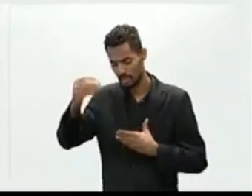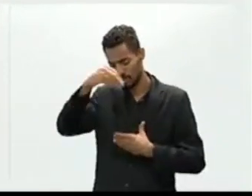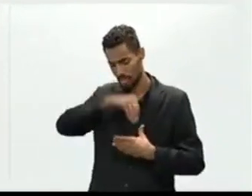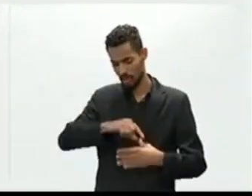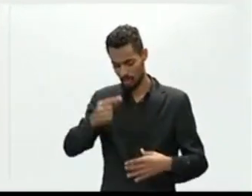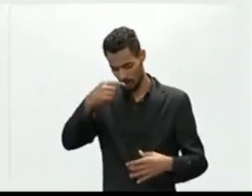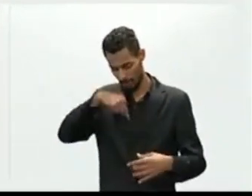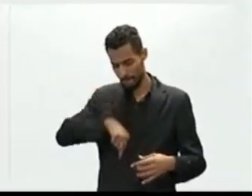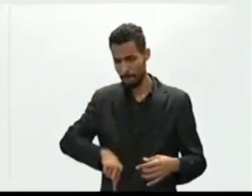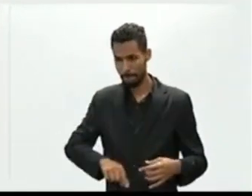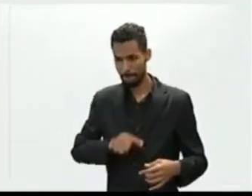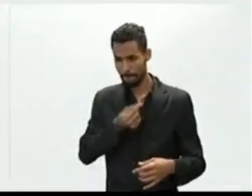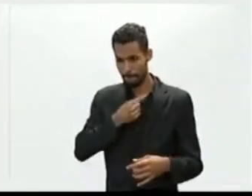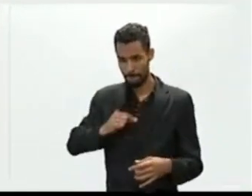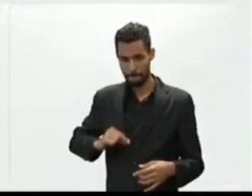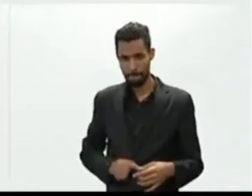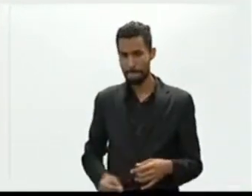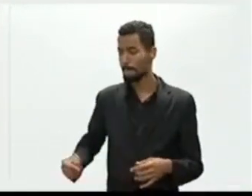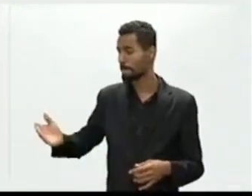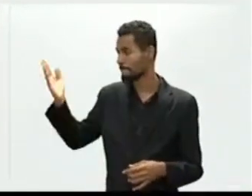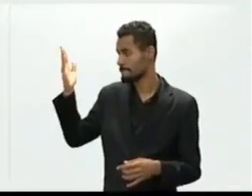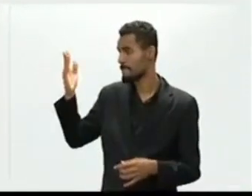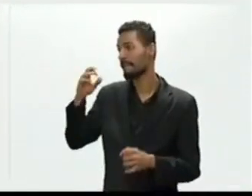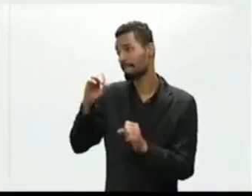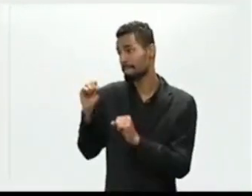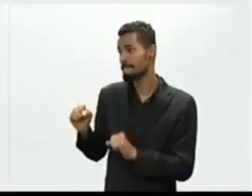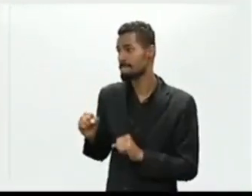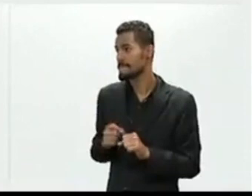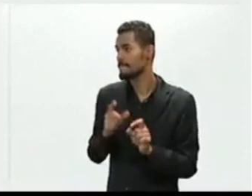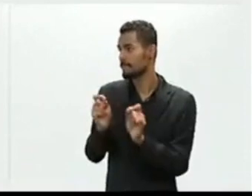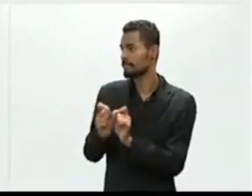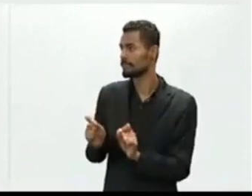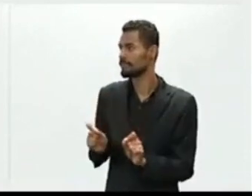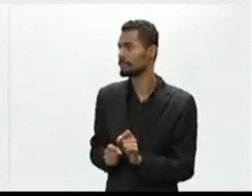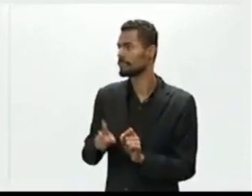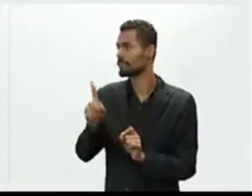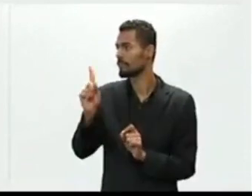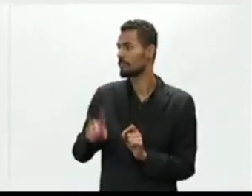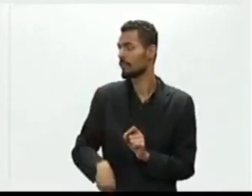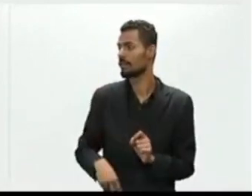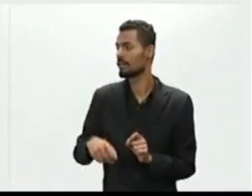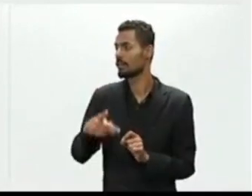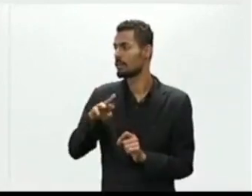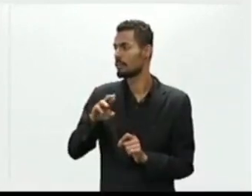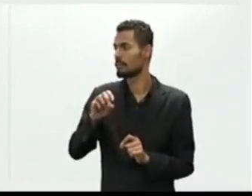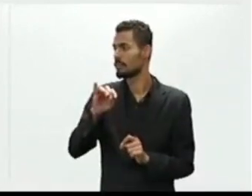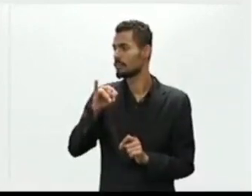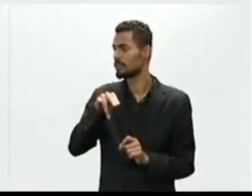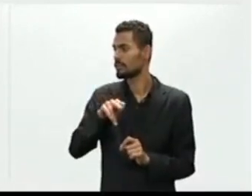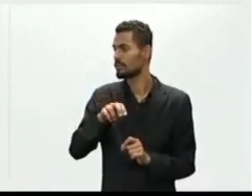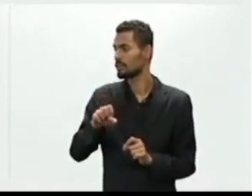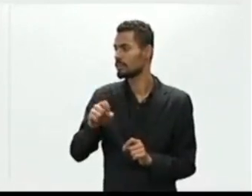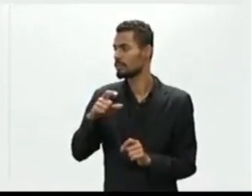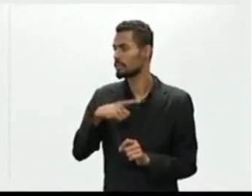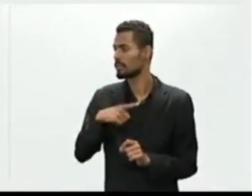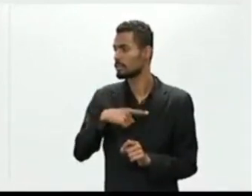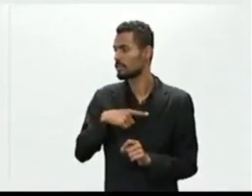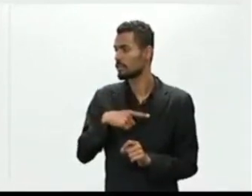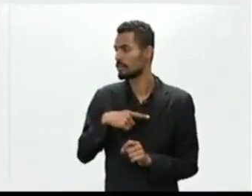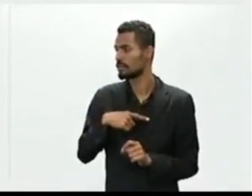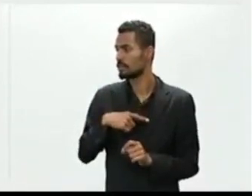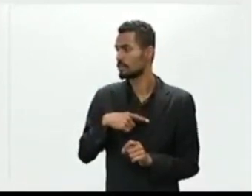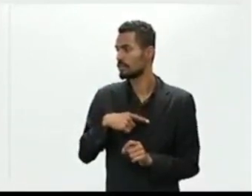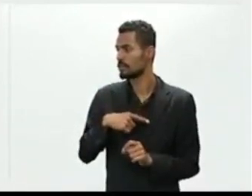organismo, como a gente está mostrando aí, pode ser já para a produção da proteína. Então, eu posso injetar esse